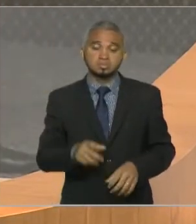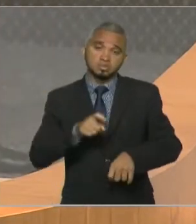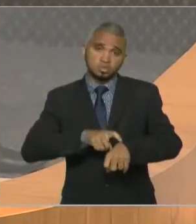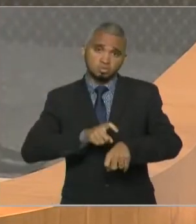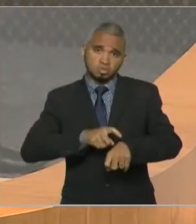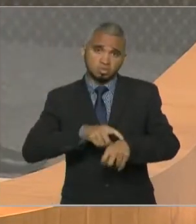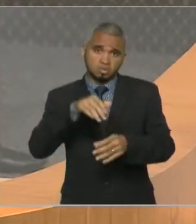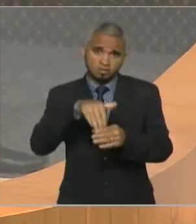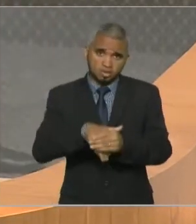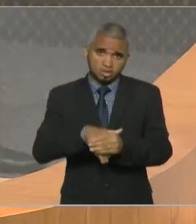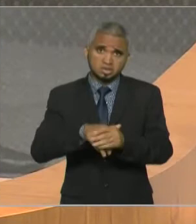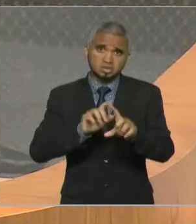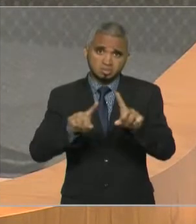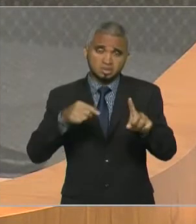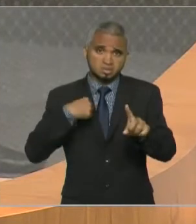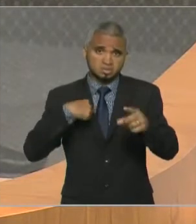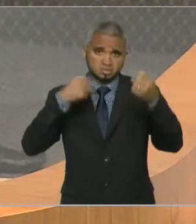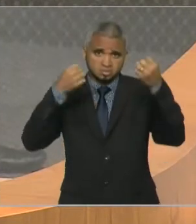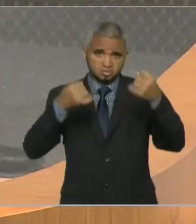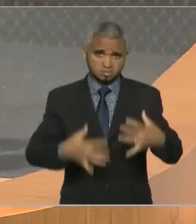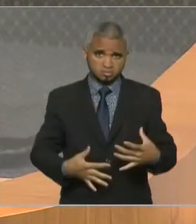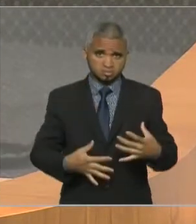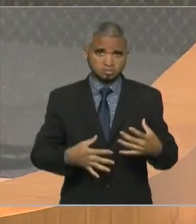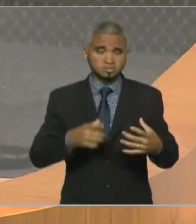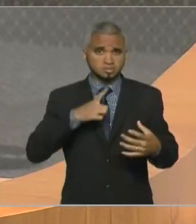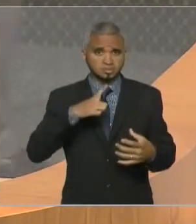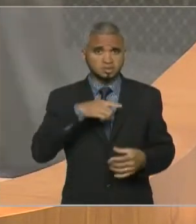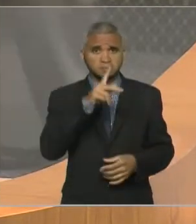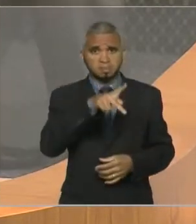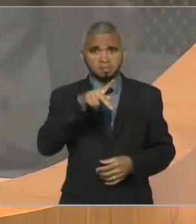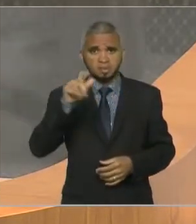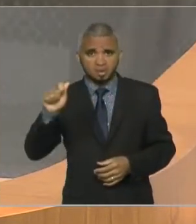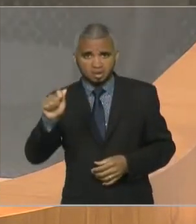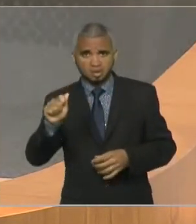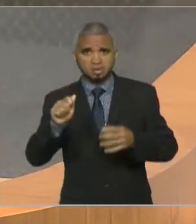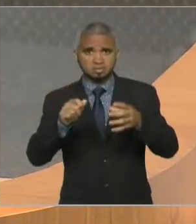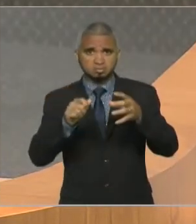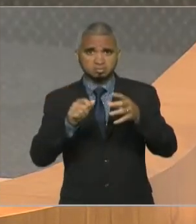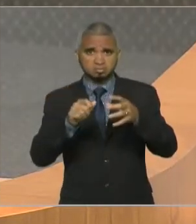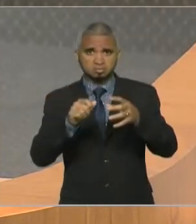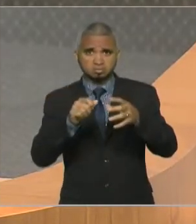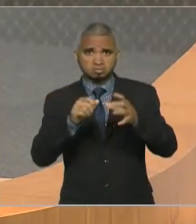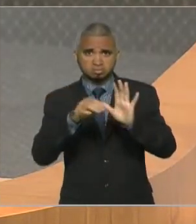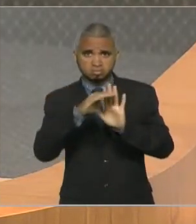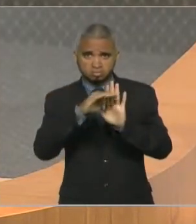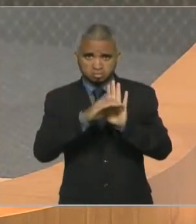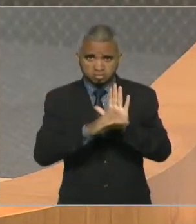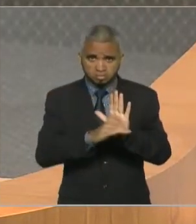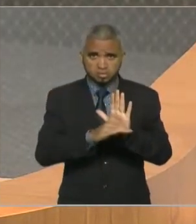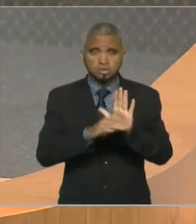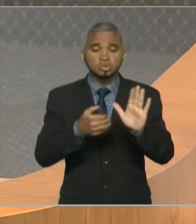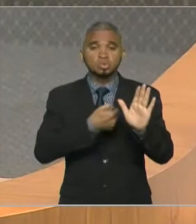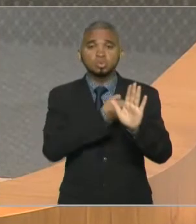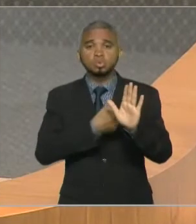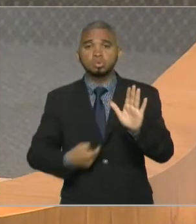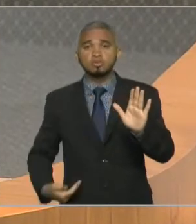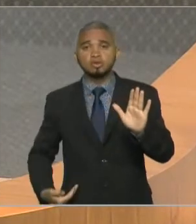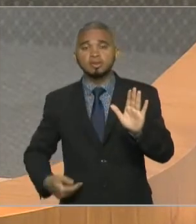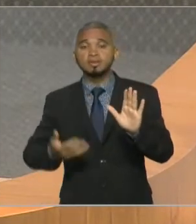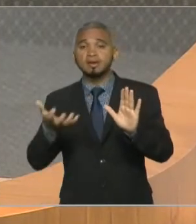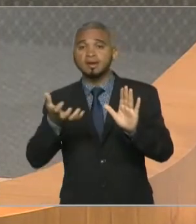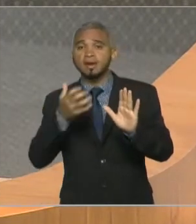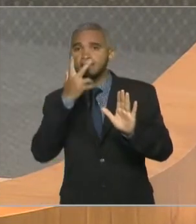Mas na revisão do PPA, do Plano Plurianual, o governo já tenta fazer um arremedo em relação ao